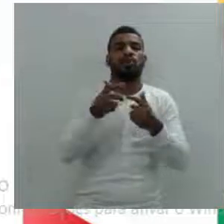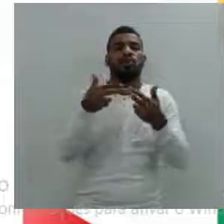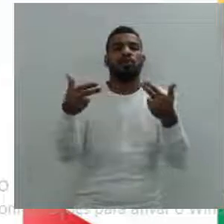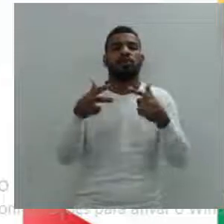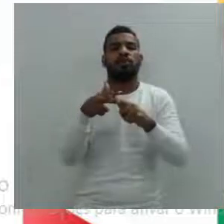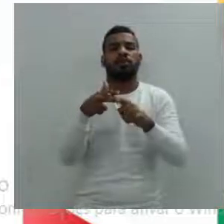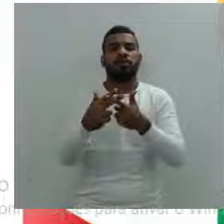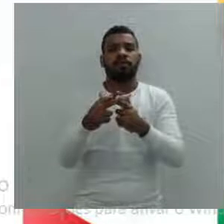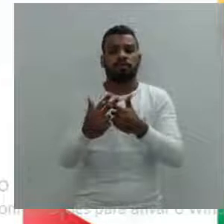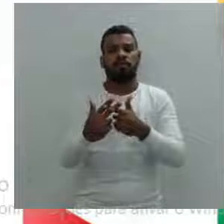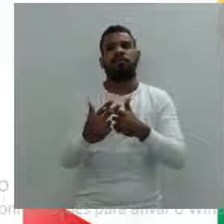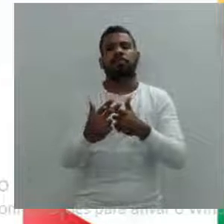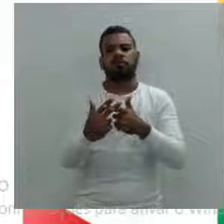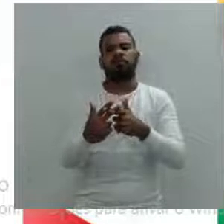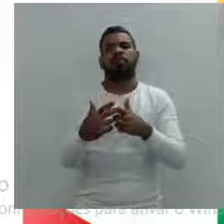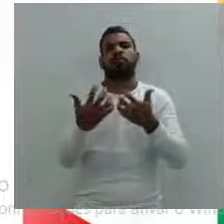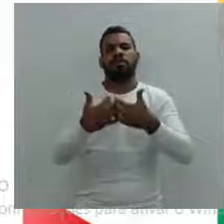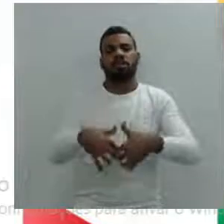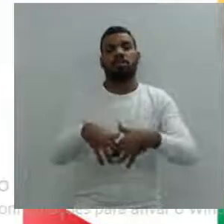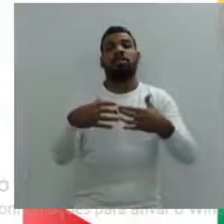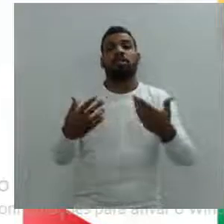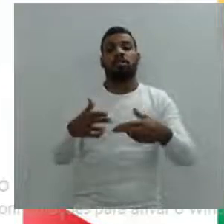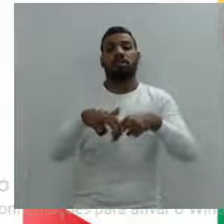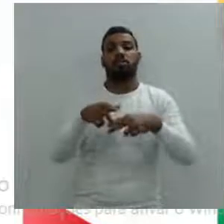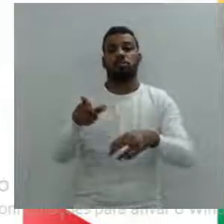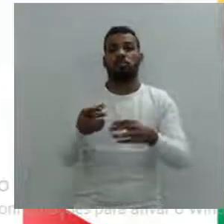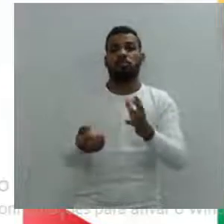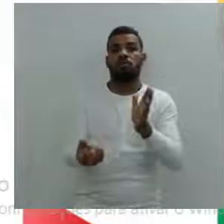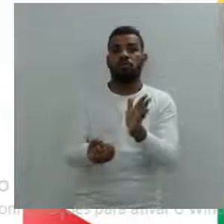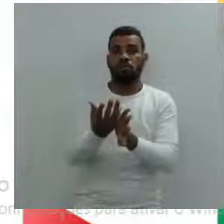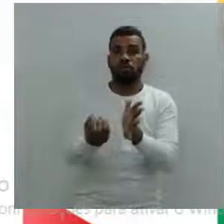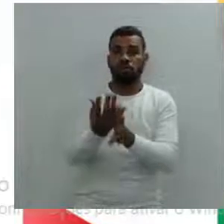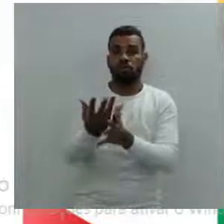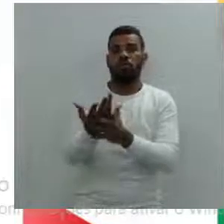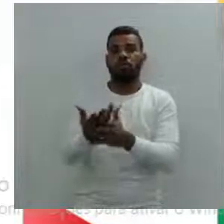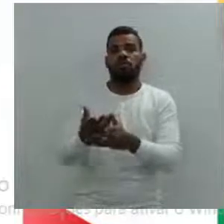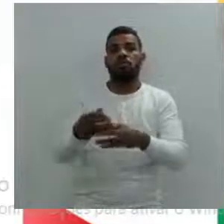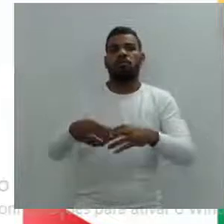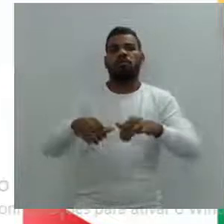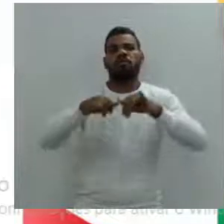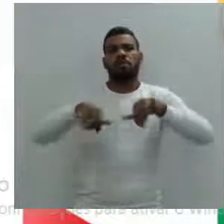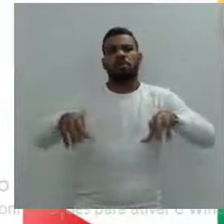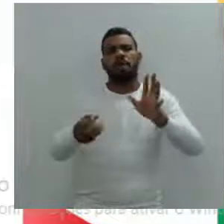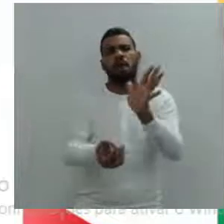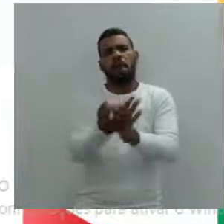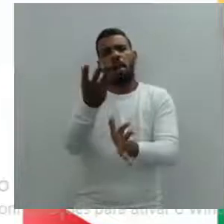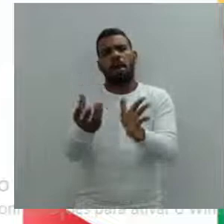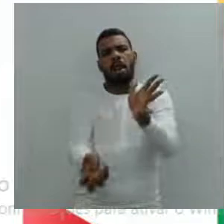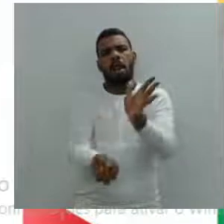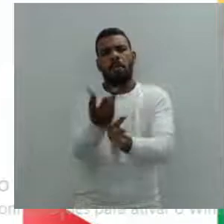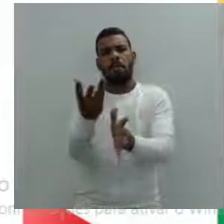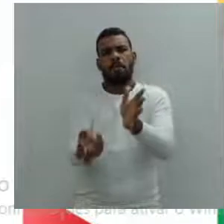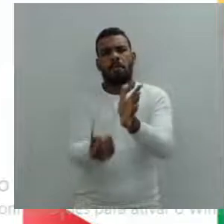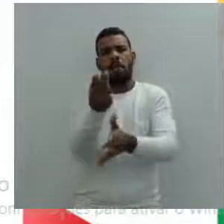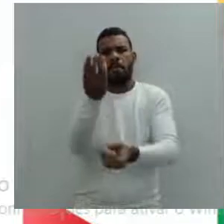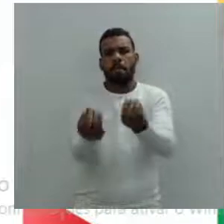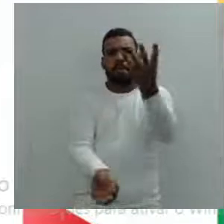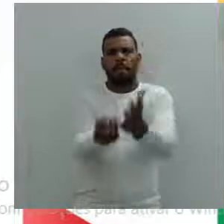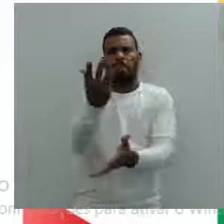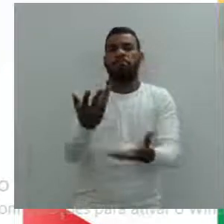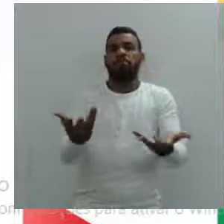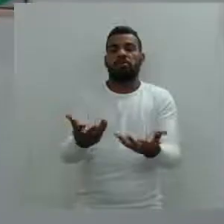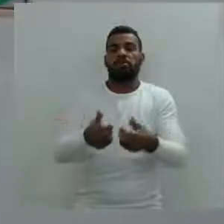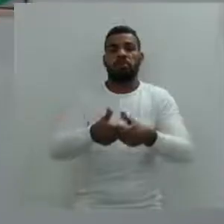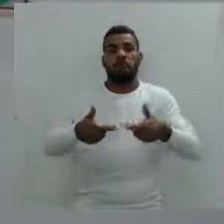ferramentas pelas máquinas. Com isso, a produção em larga escala, grandes quantidades.